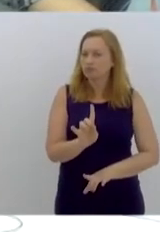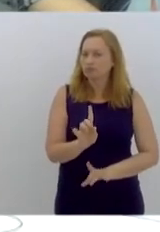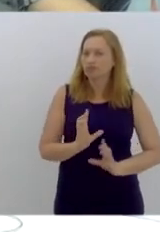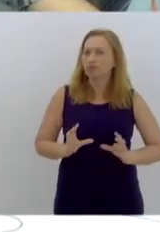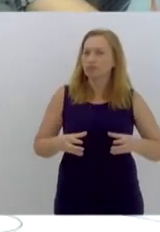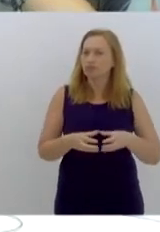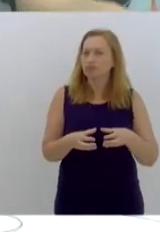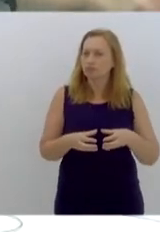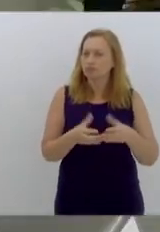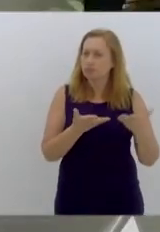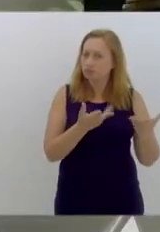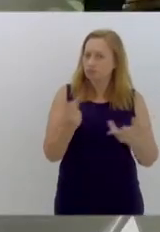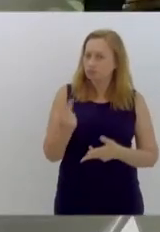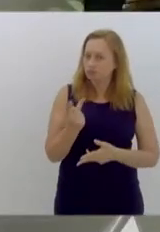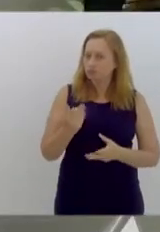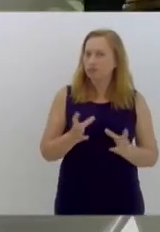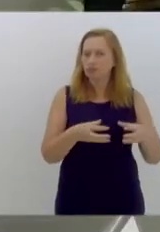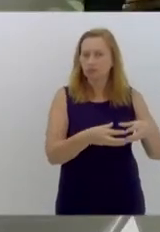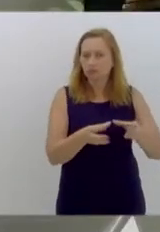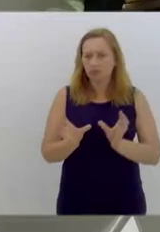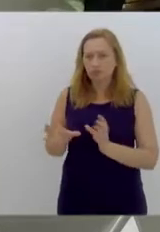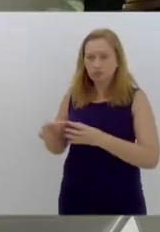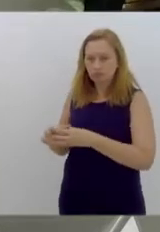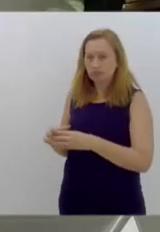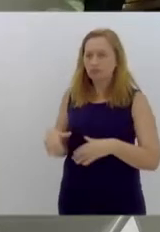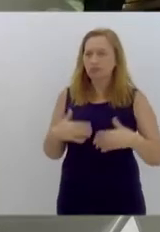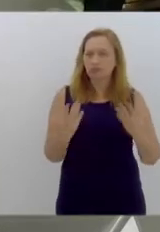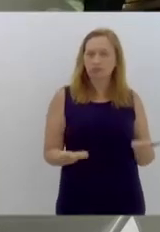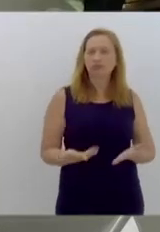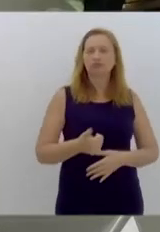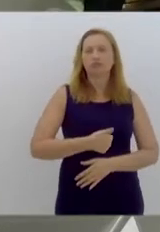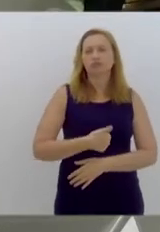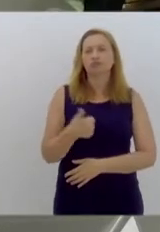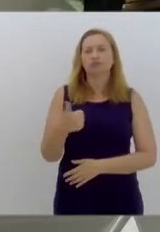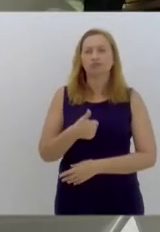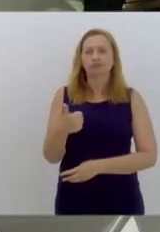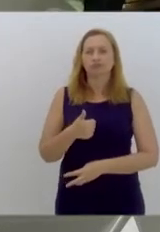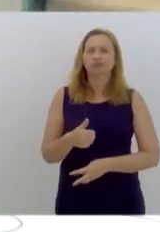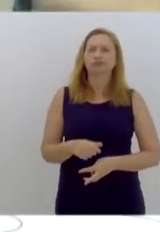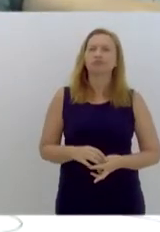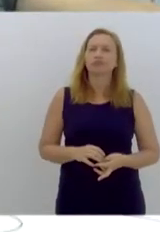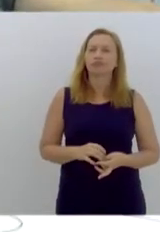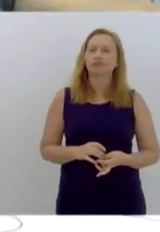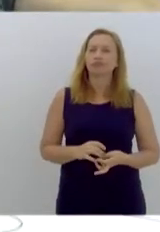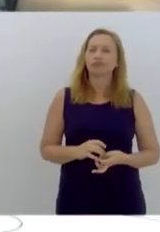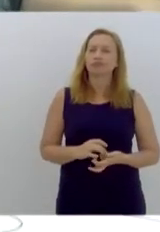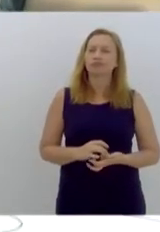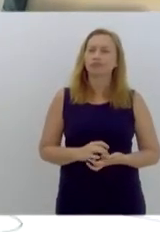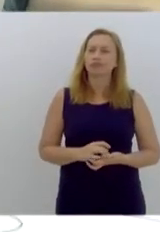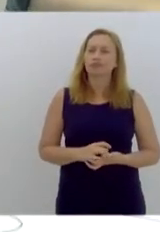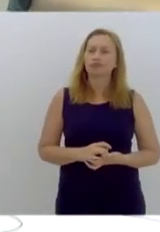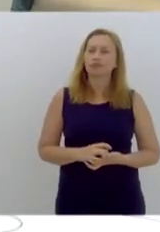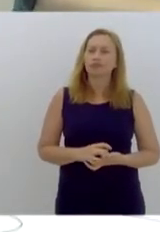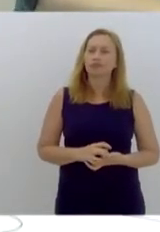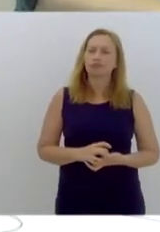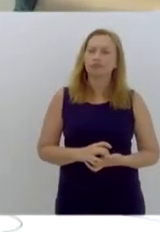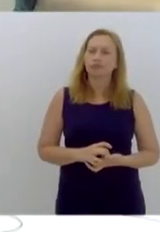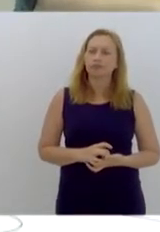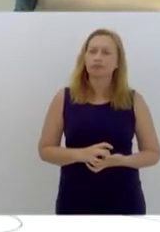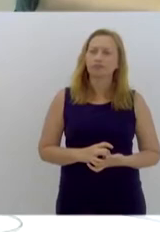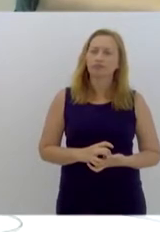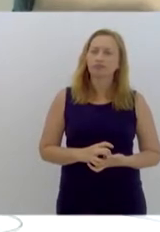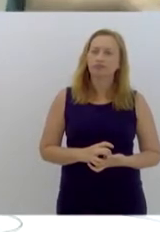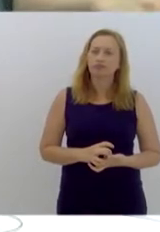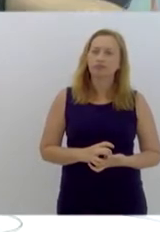comissão, nenhuma das duas comissões. Então, primeiro, é esta questão. A comissão